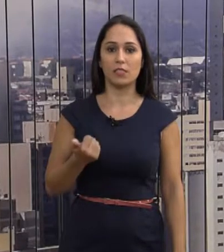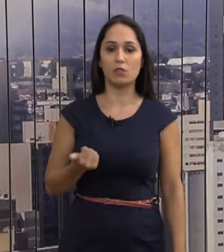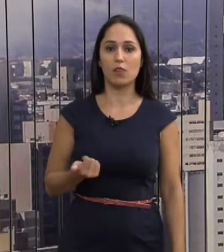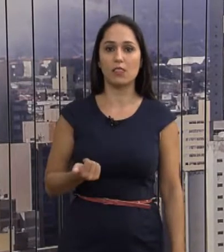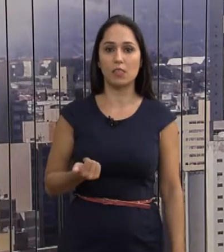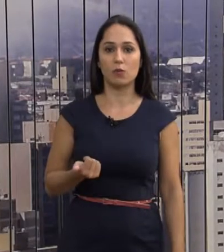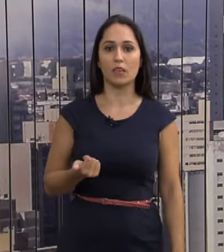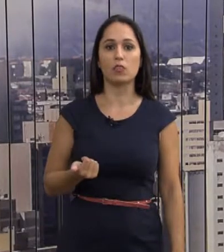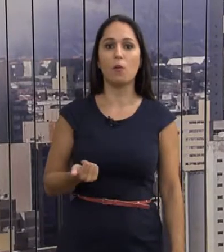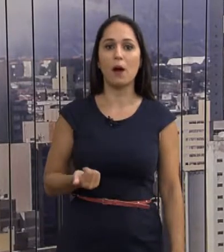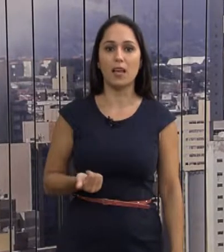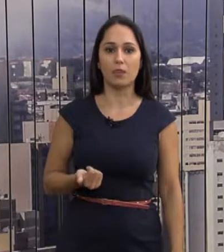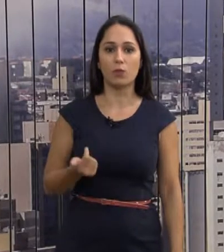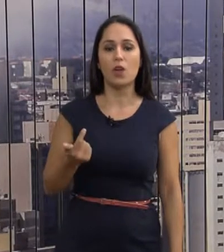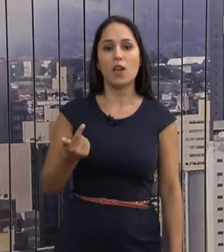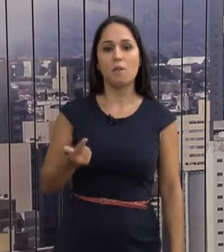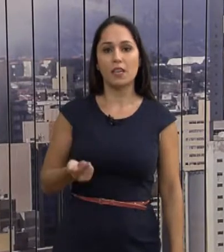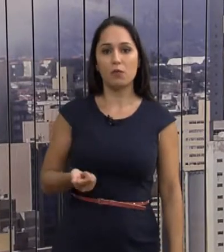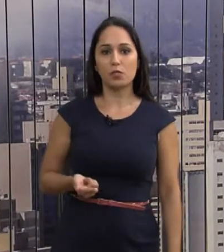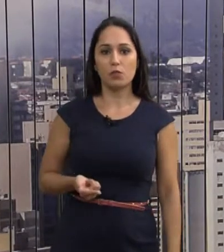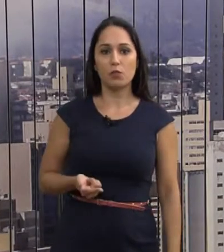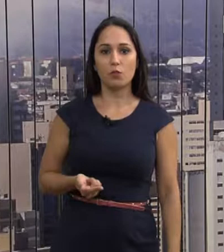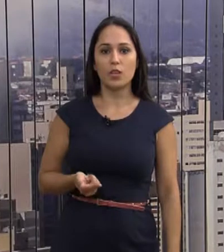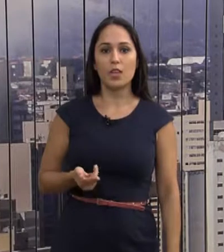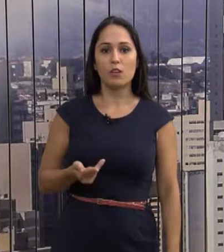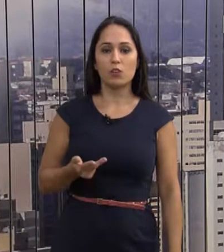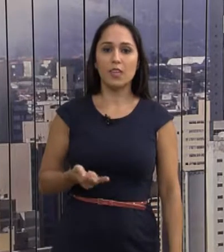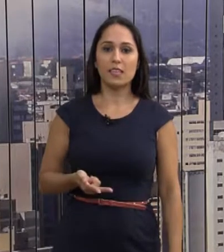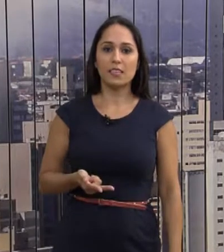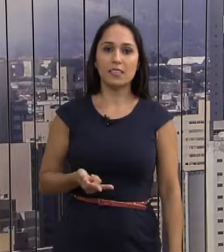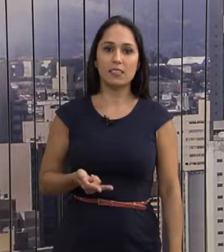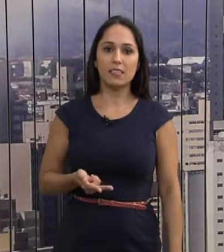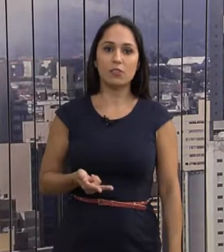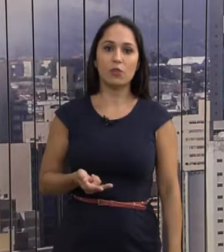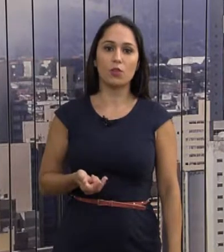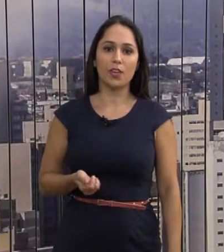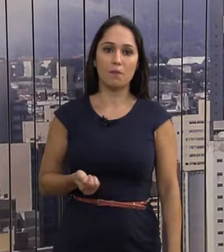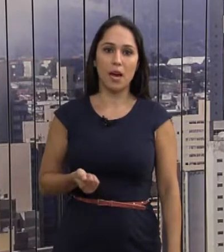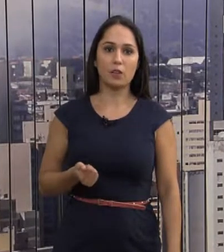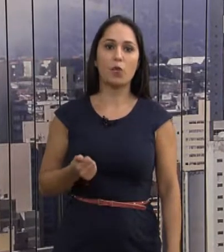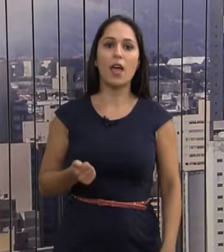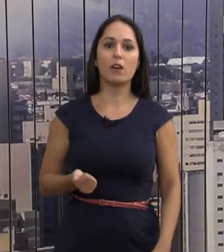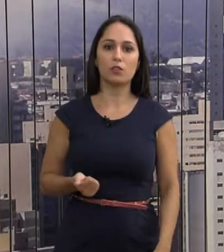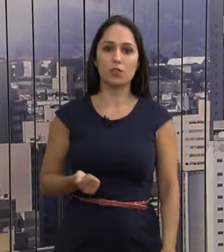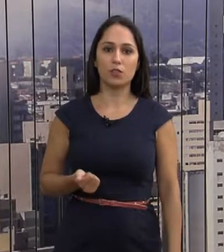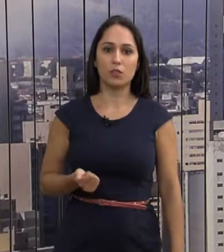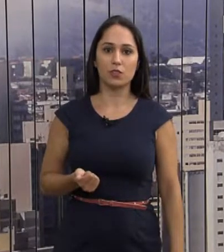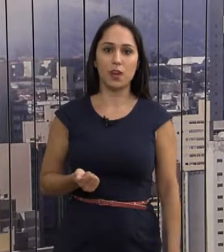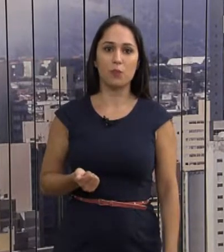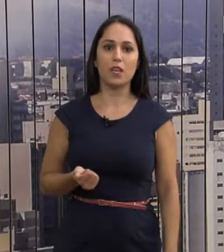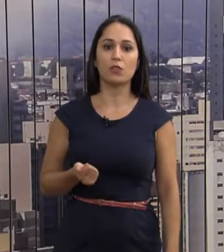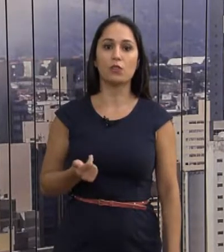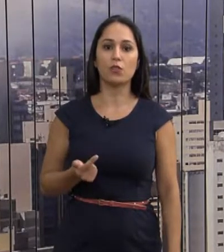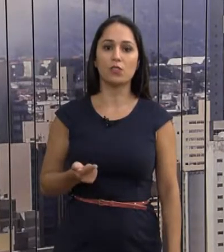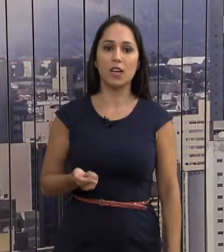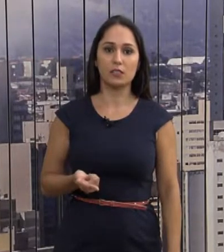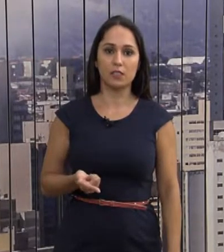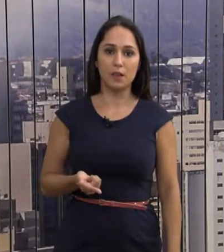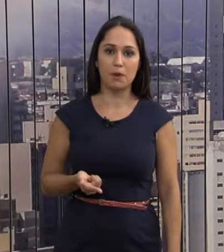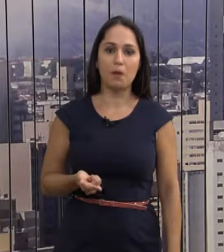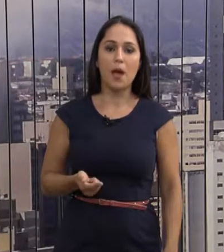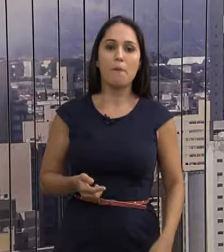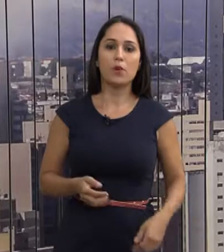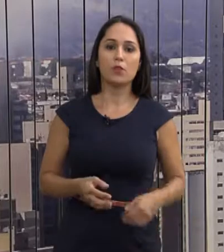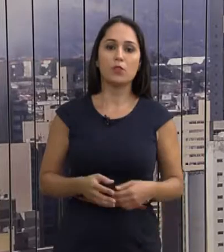Olha só, nas escolas estaduais Dom Barreto, Miguel Vicente Cury, jornalista Cecília de Godoy Camargo, Elson Antônio Selmi, Antônio